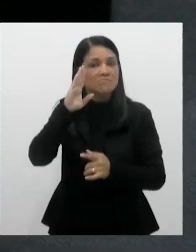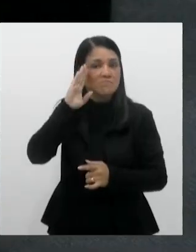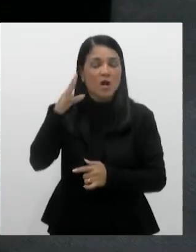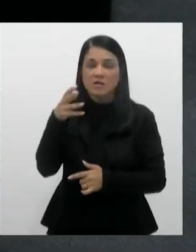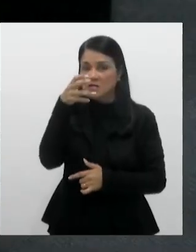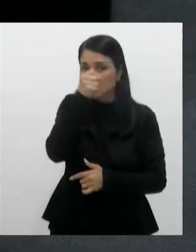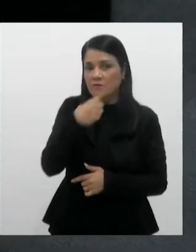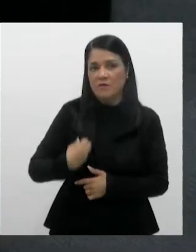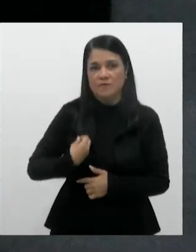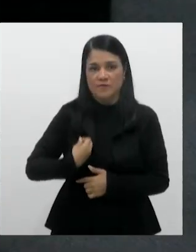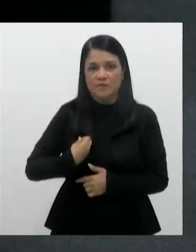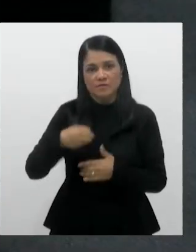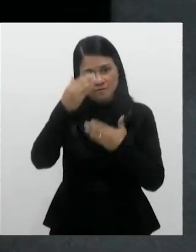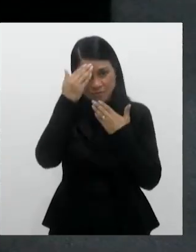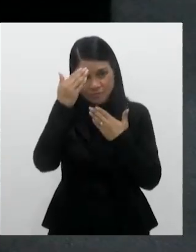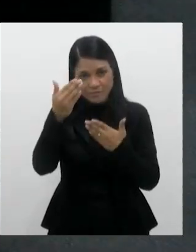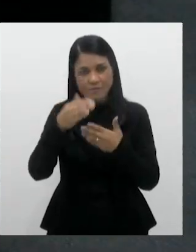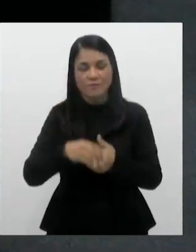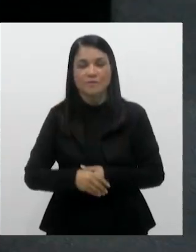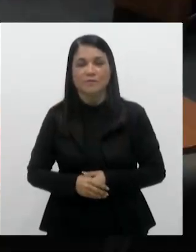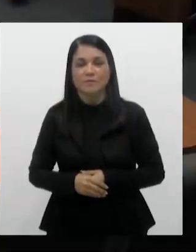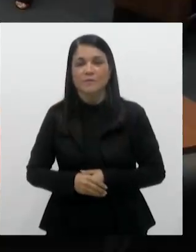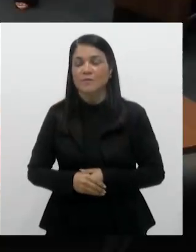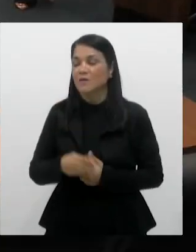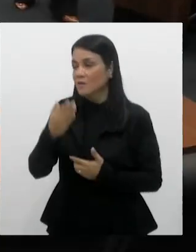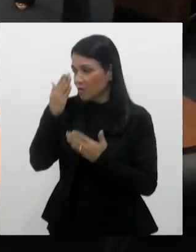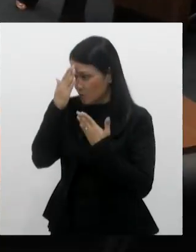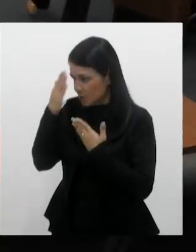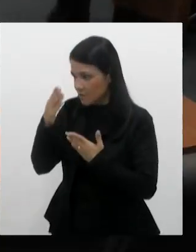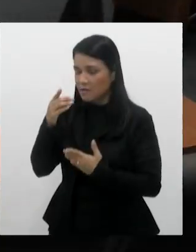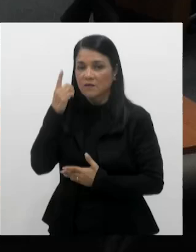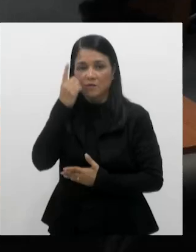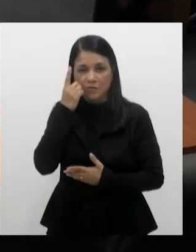vida das pessoas. Muito obrigada, presidente. Obrigado, deputada Lilian.